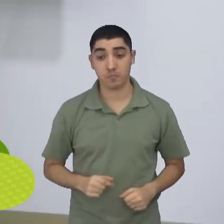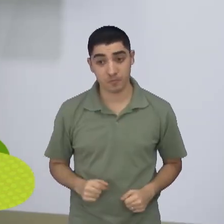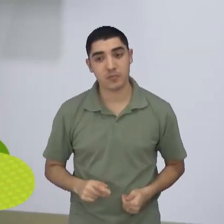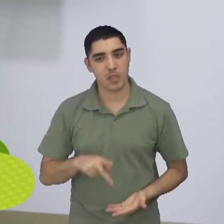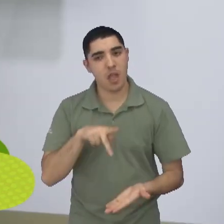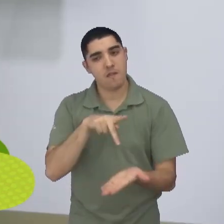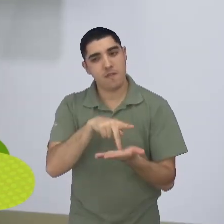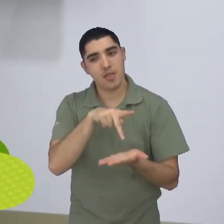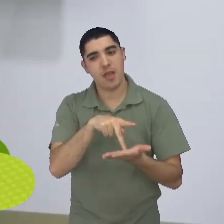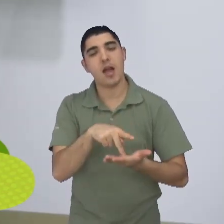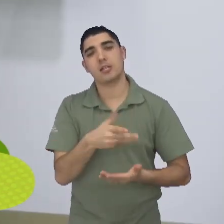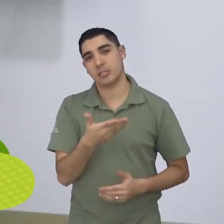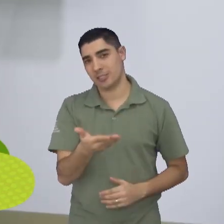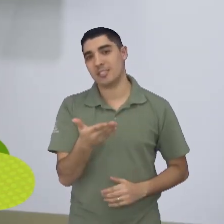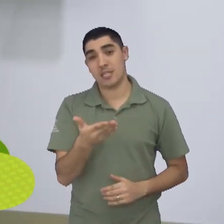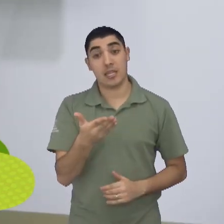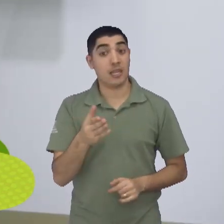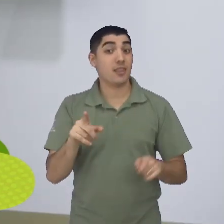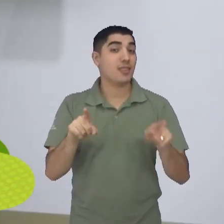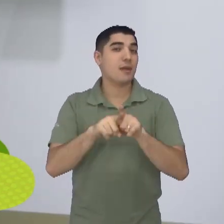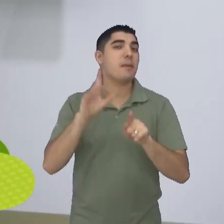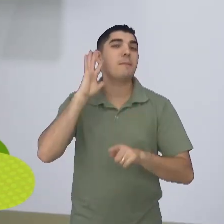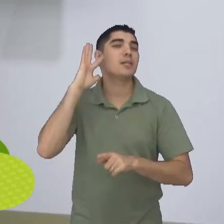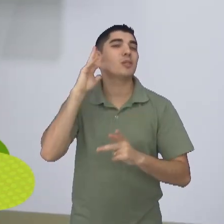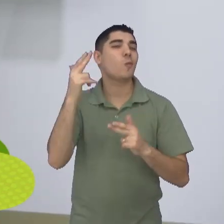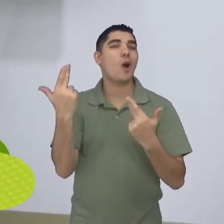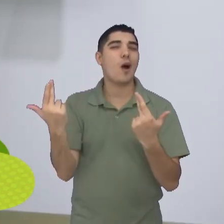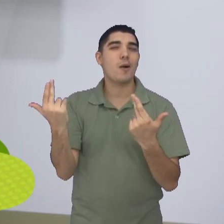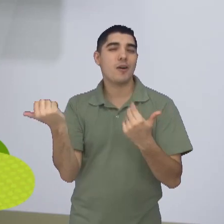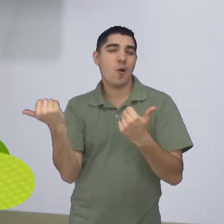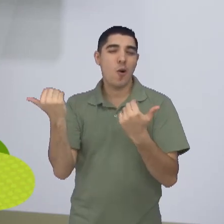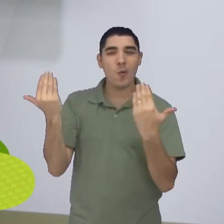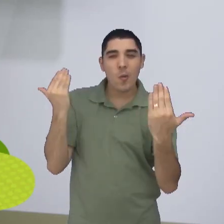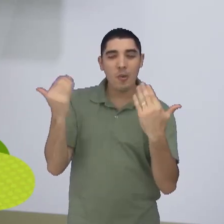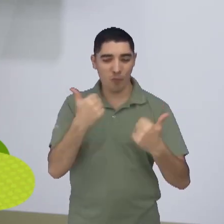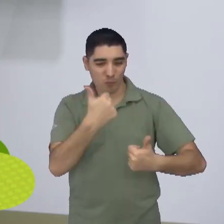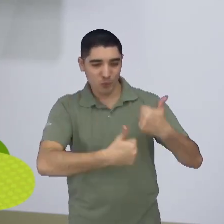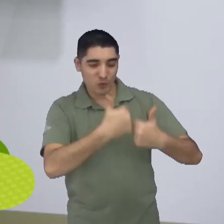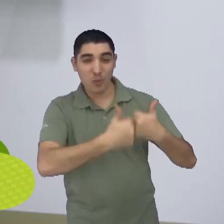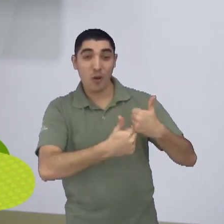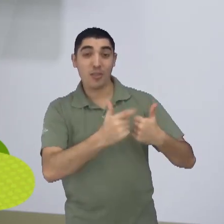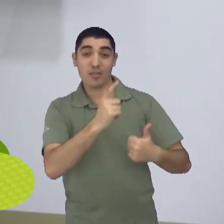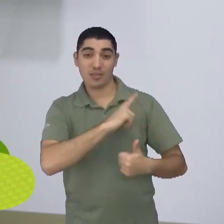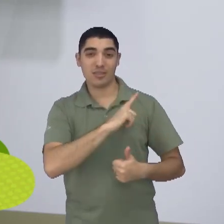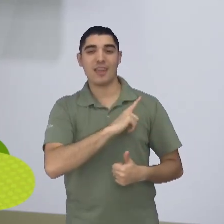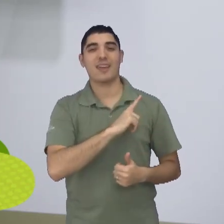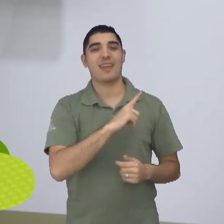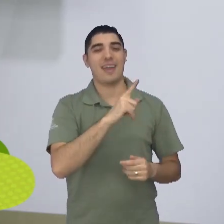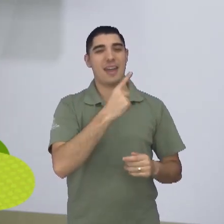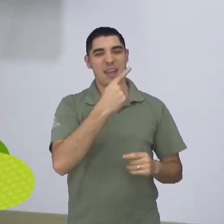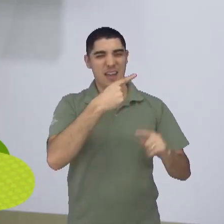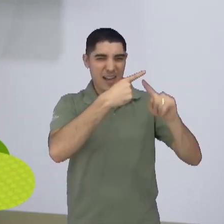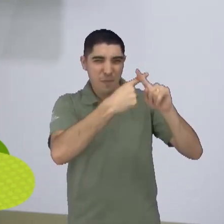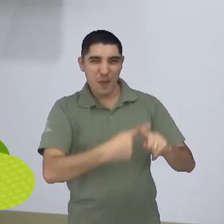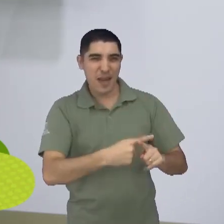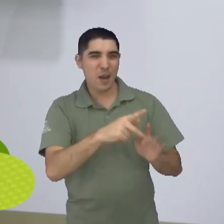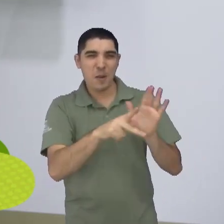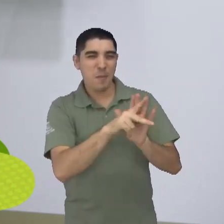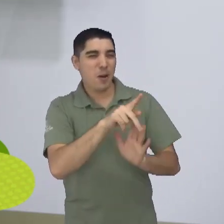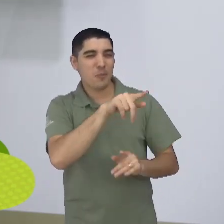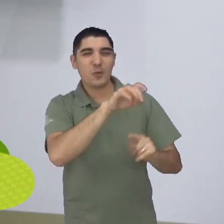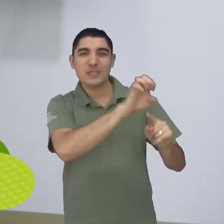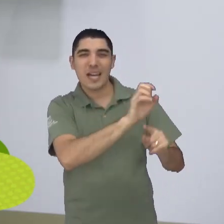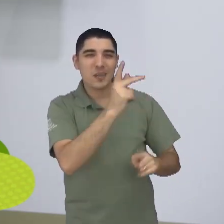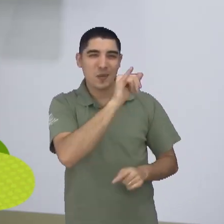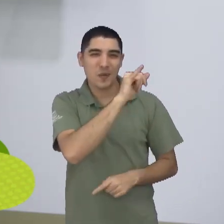Bruno. Inclusive, se for levar para o futebol, né, tem dois turnos ali. Tem Taça Rio, Guanabara para ganhar o Carioca. O Flamengo ganhou a Taça